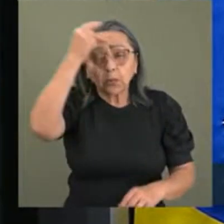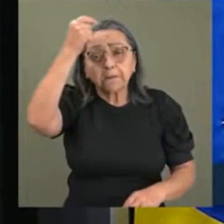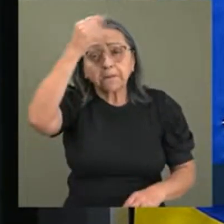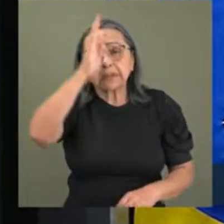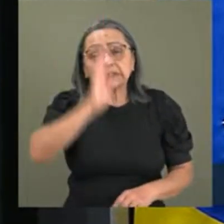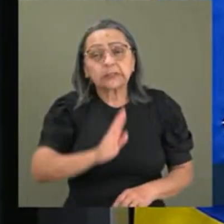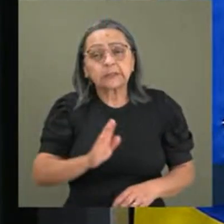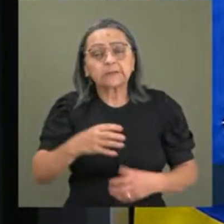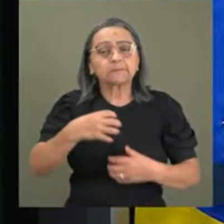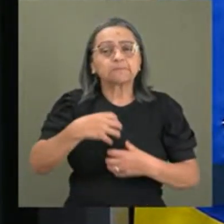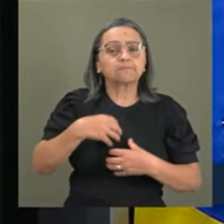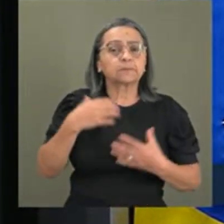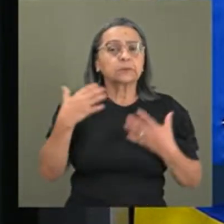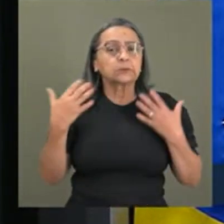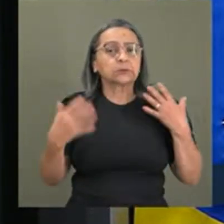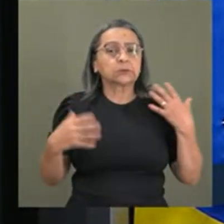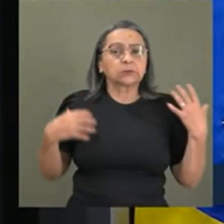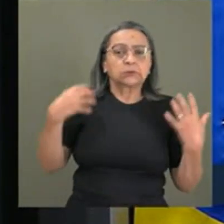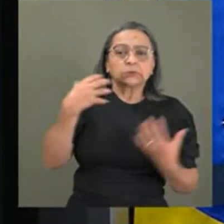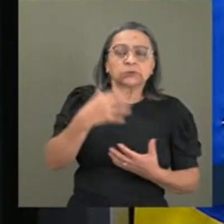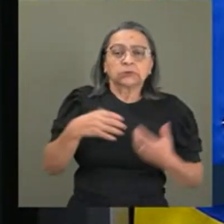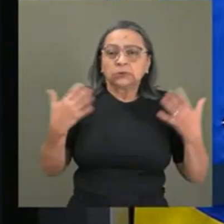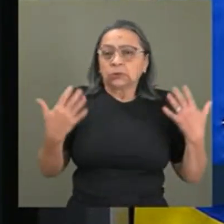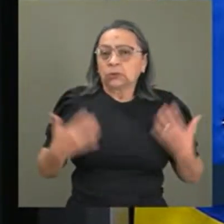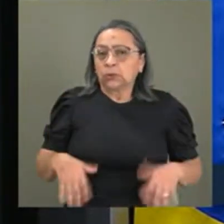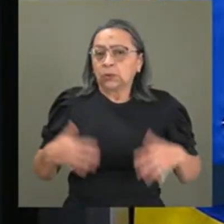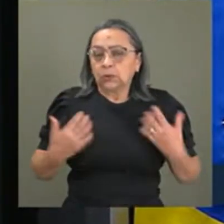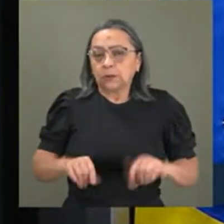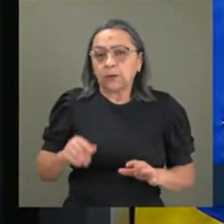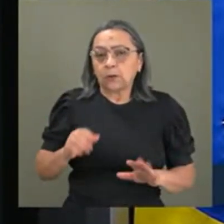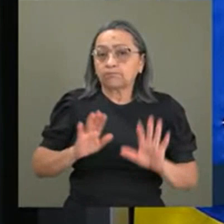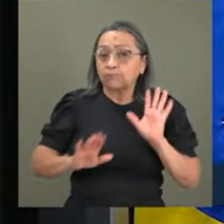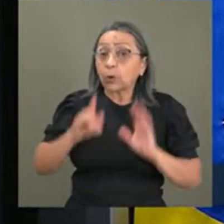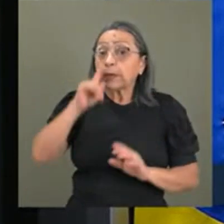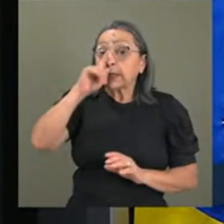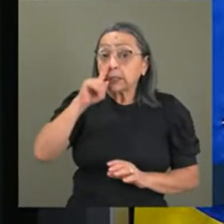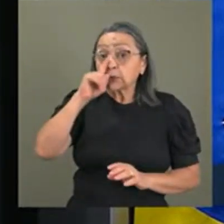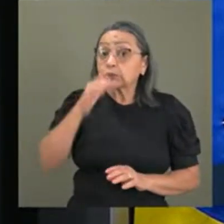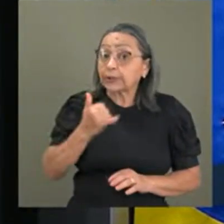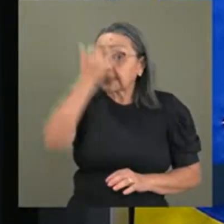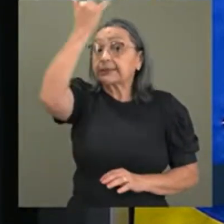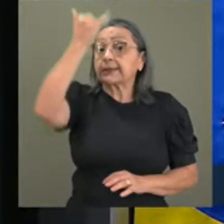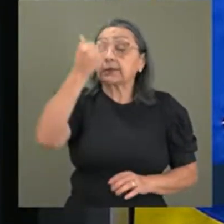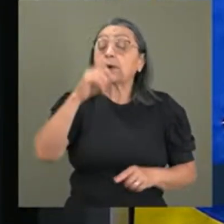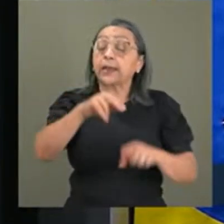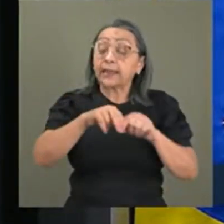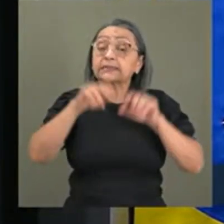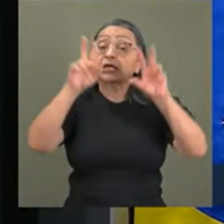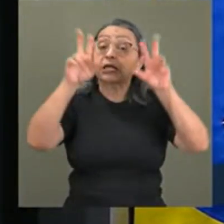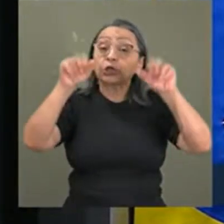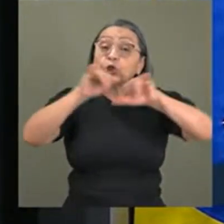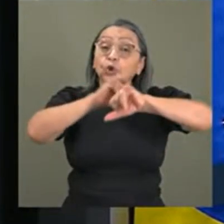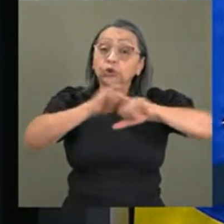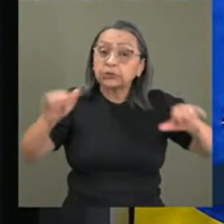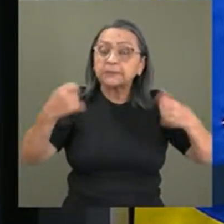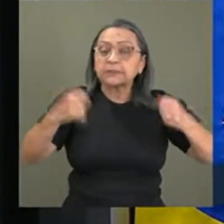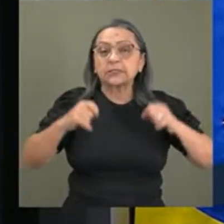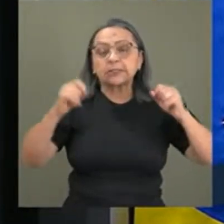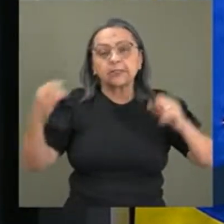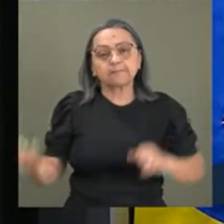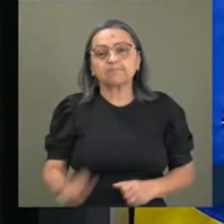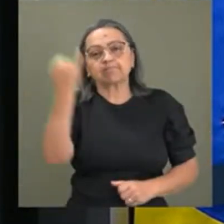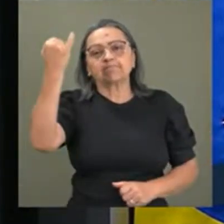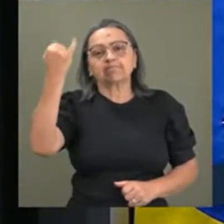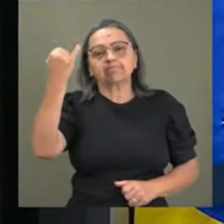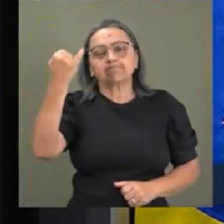enorme tragédia, essa repercussão torna-se necessária e eu diria até útil,